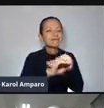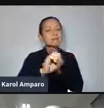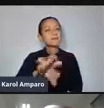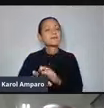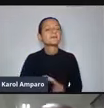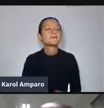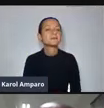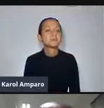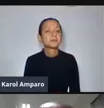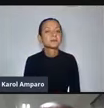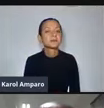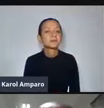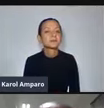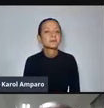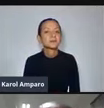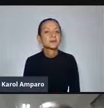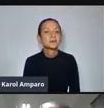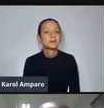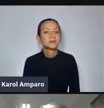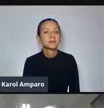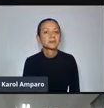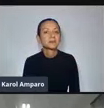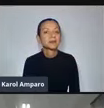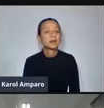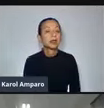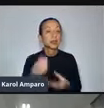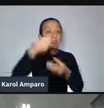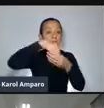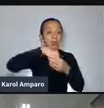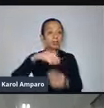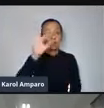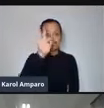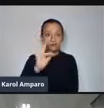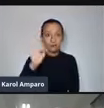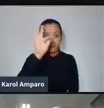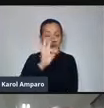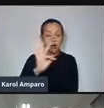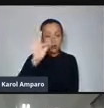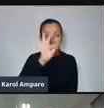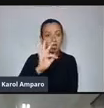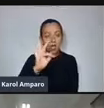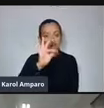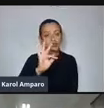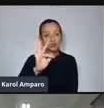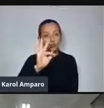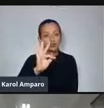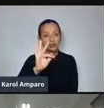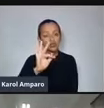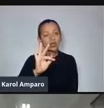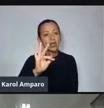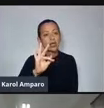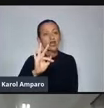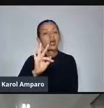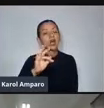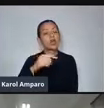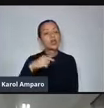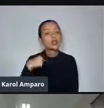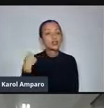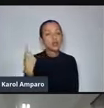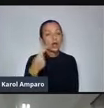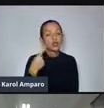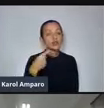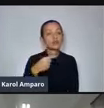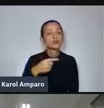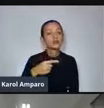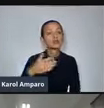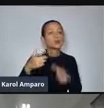E aí, dentro dessa universidade, né, nós levamos todos para conhecerem e depois dizer assim, tá